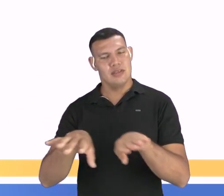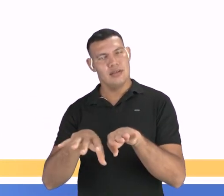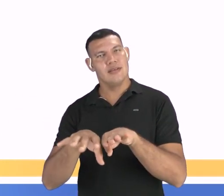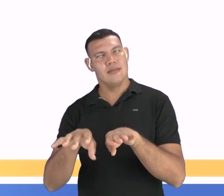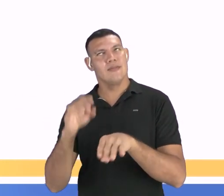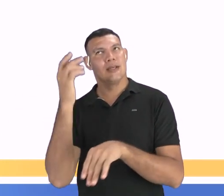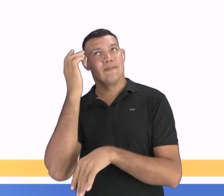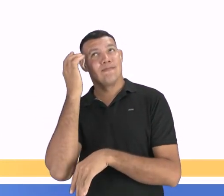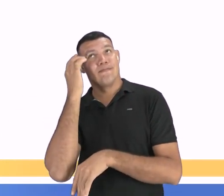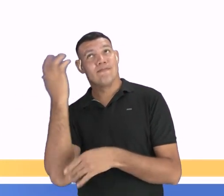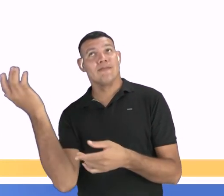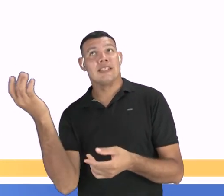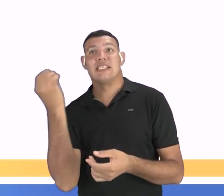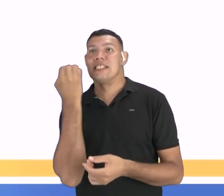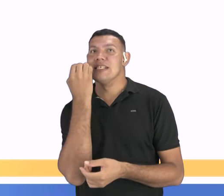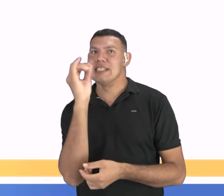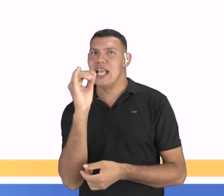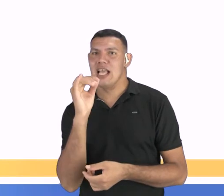tem